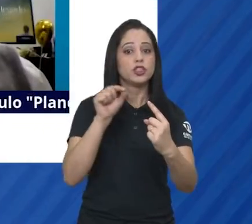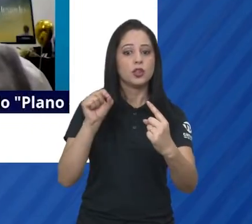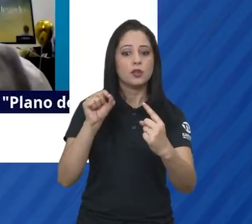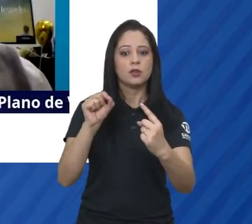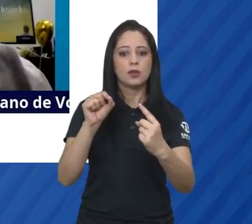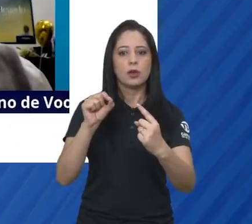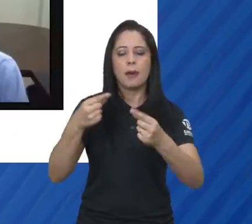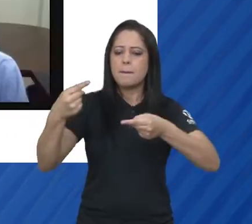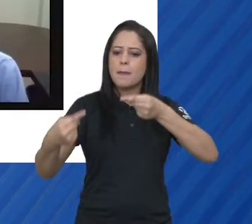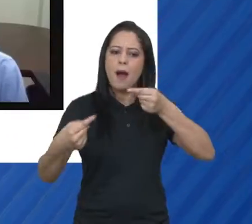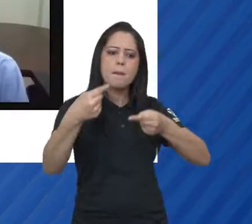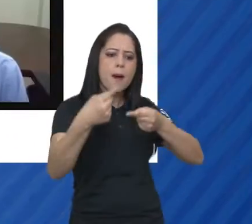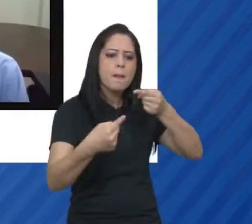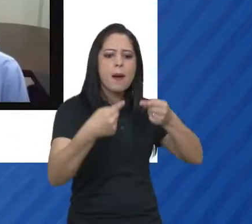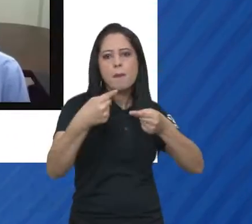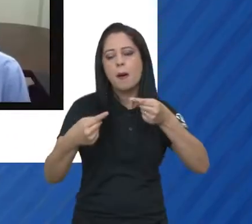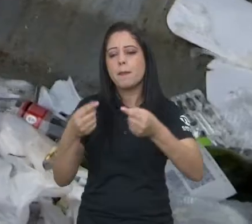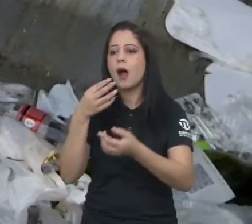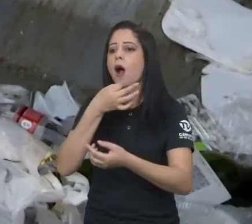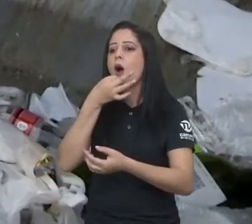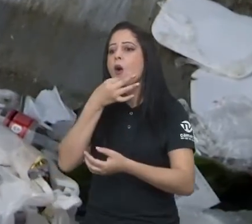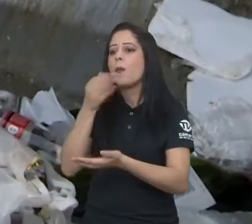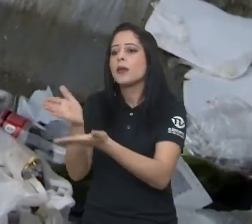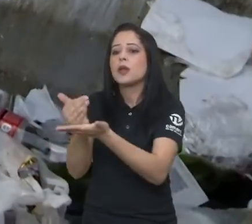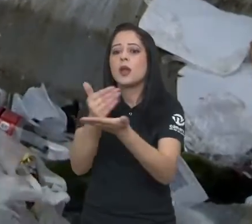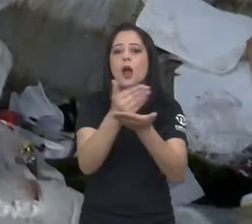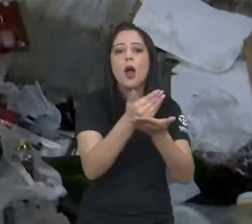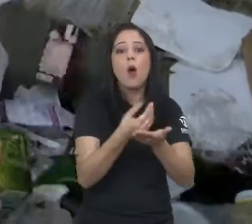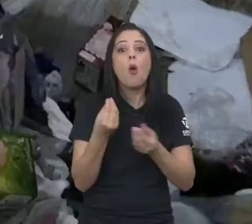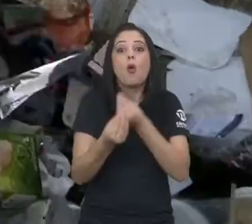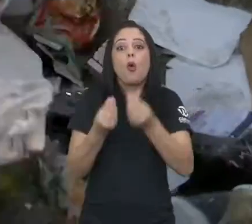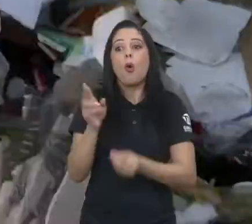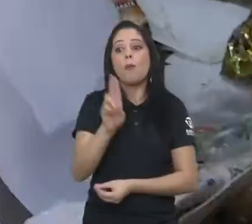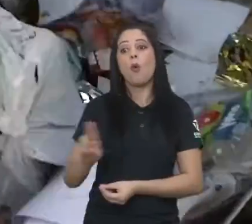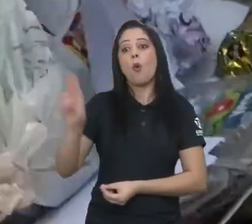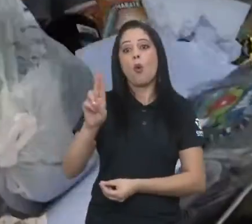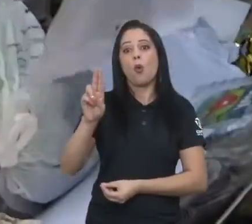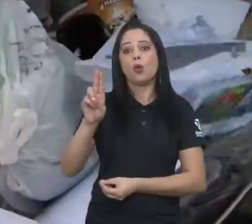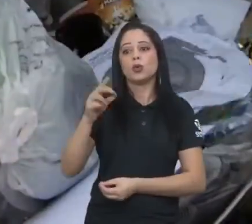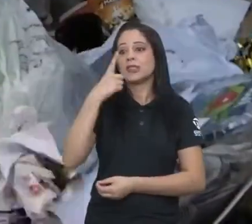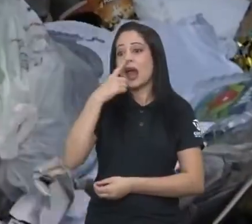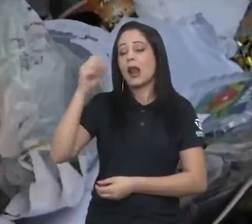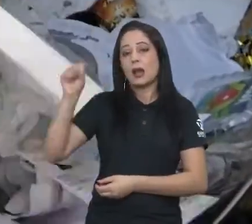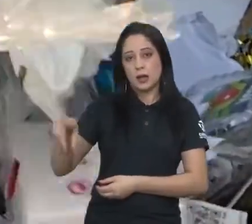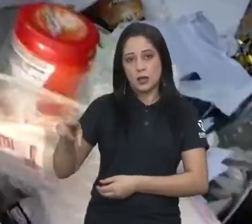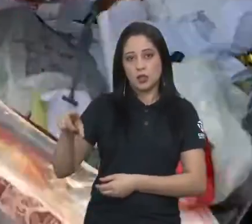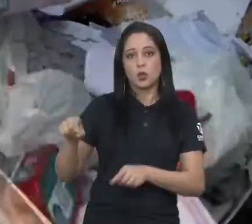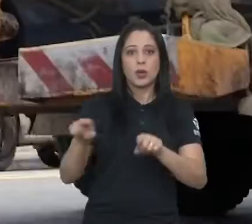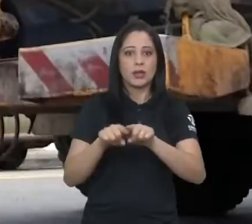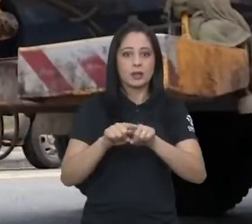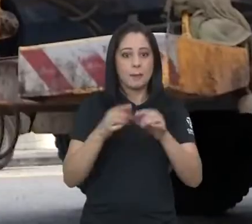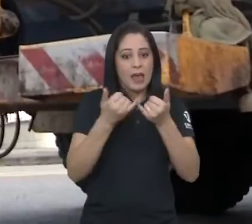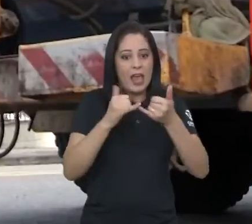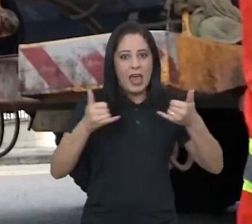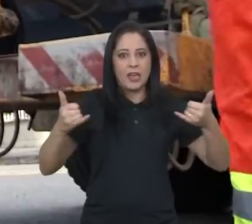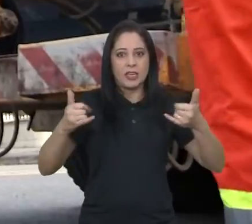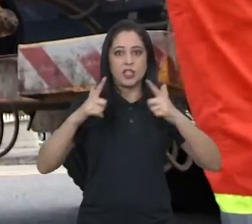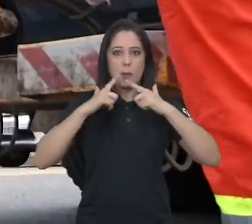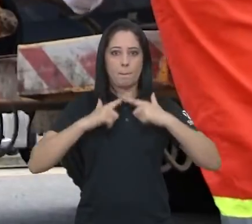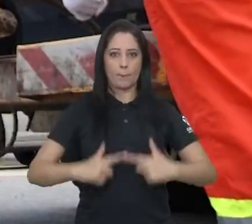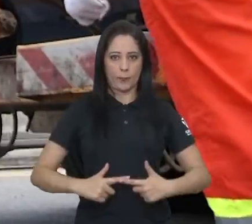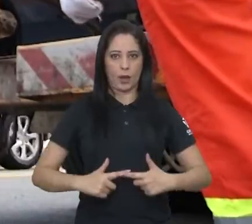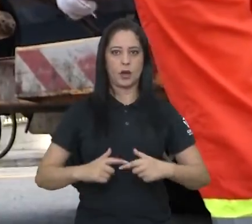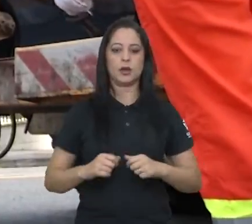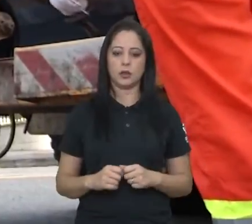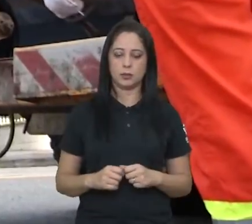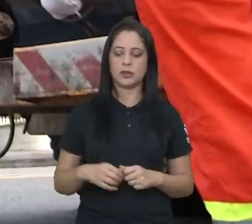dos objetivos estimular discussões para o gerenciamento dos resíduos sólidos e geração de energia sustentável, debates para a